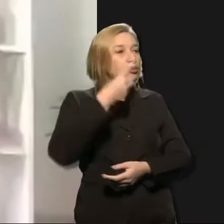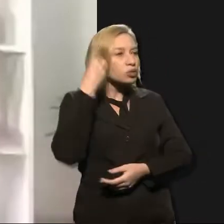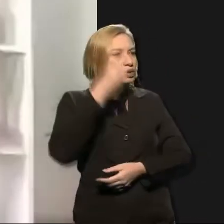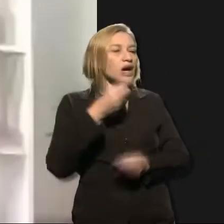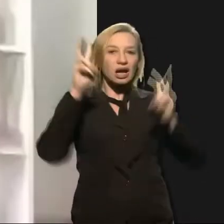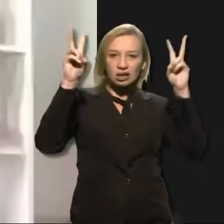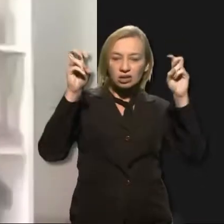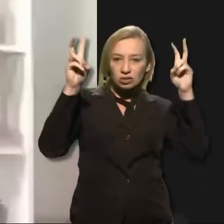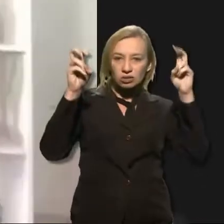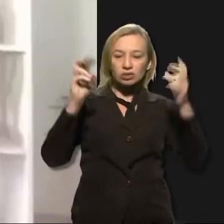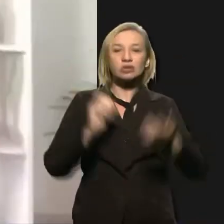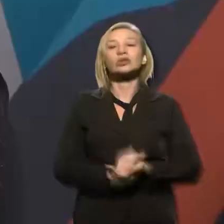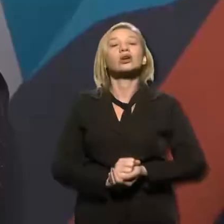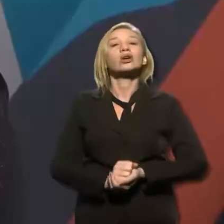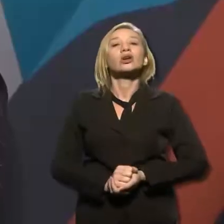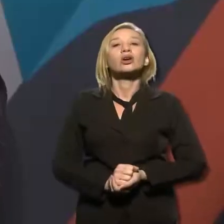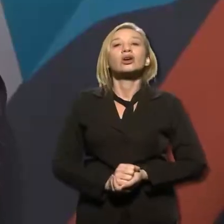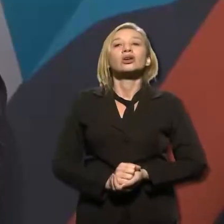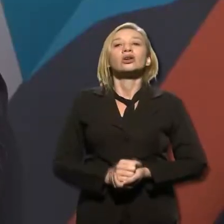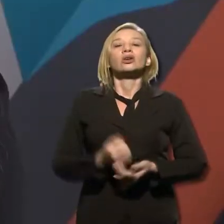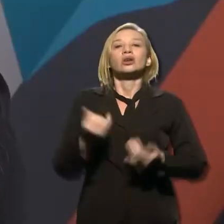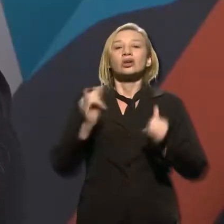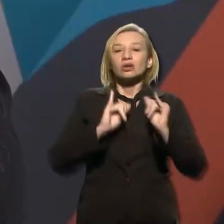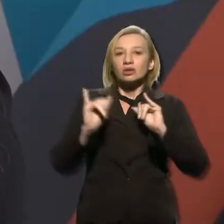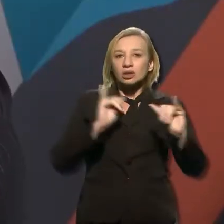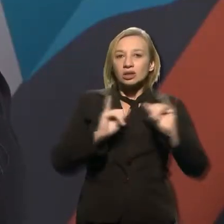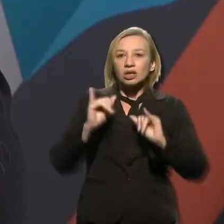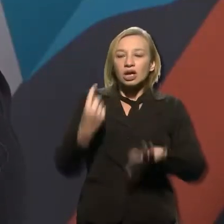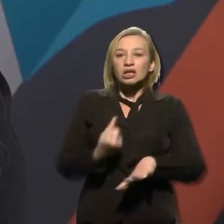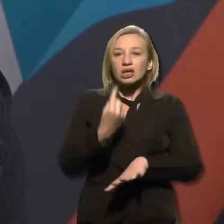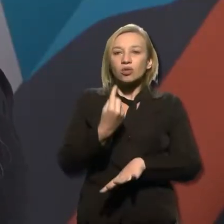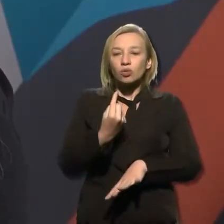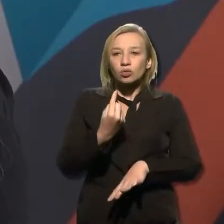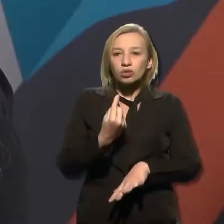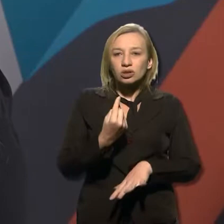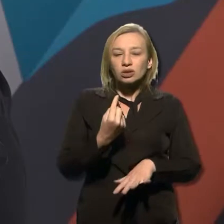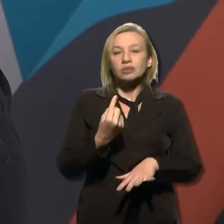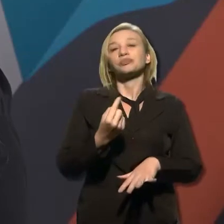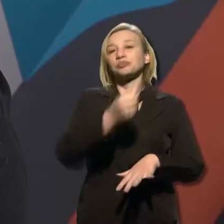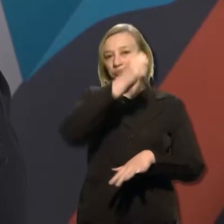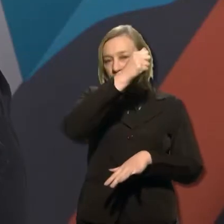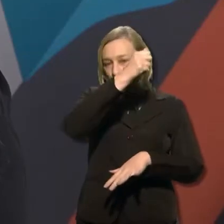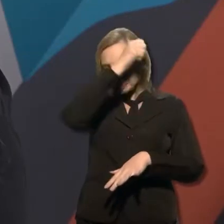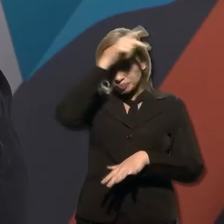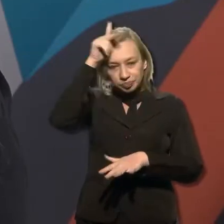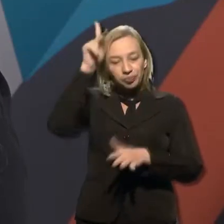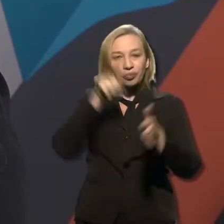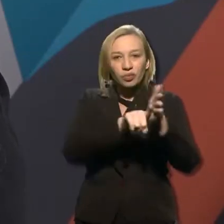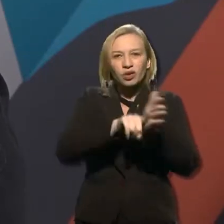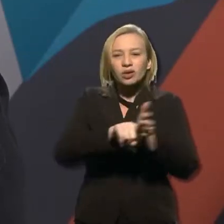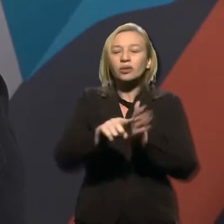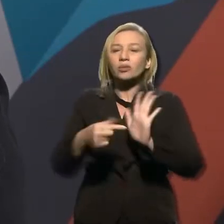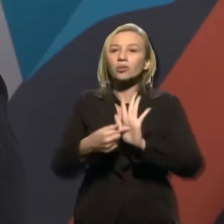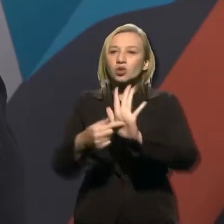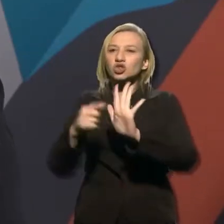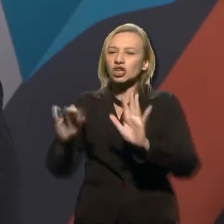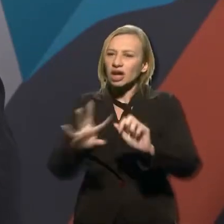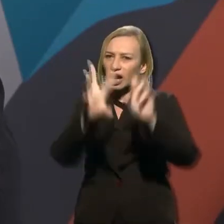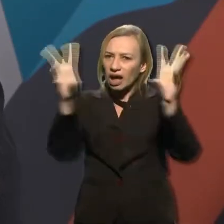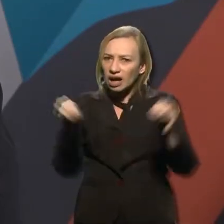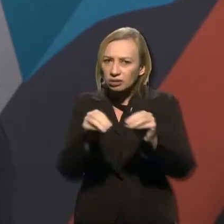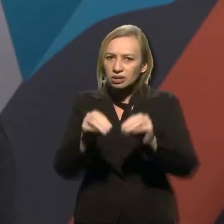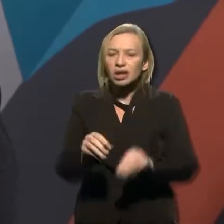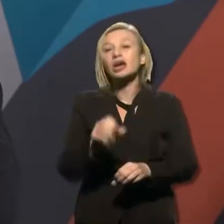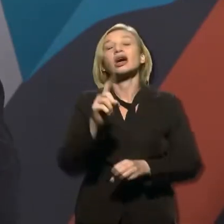situações? Deputada, em relação à subnotificação, essa única pesquisa e primeira pesquisa feita pela Prefeitura do Rio deixa